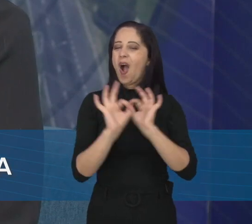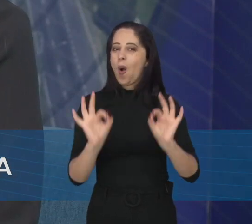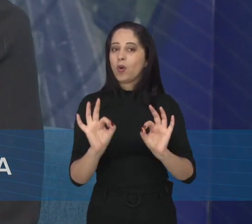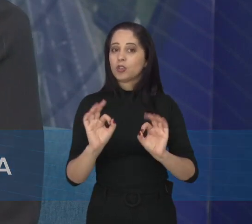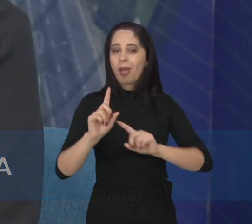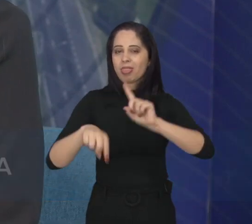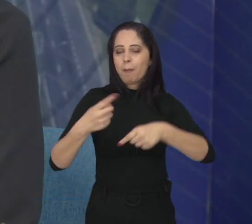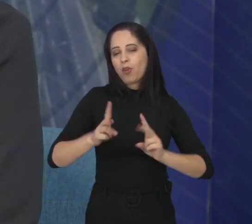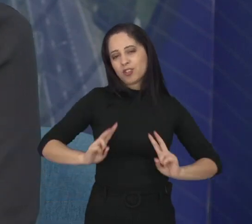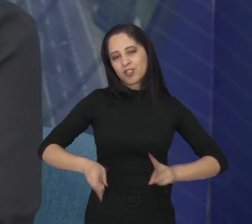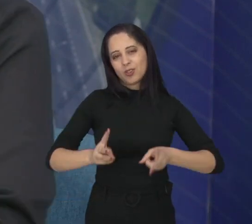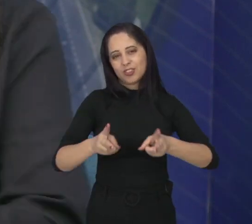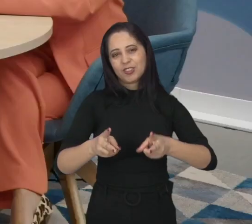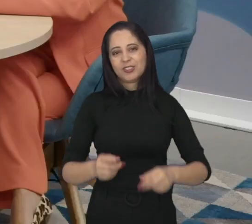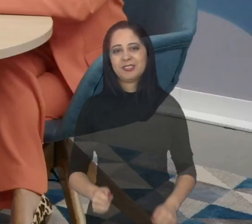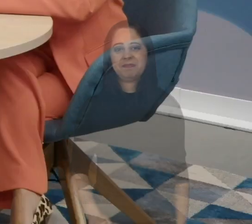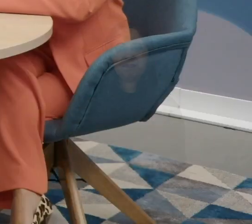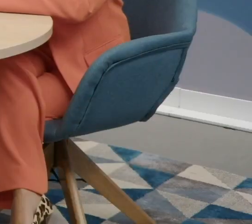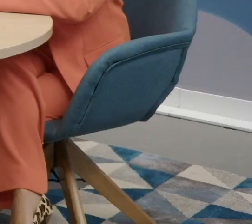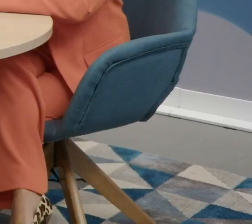continua. Fiquem com a gente.